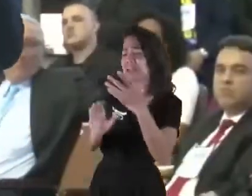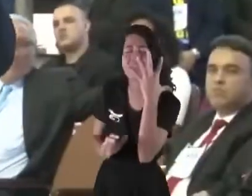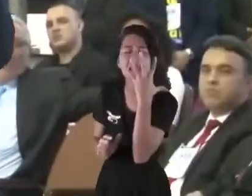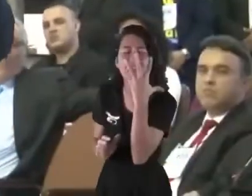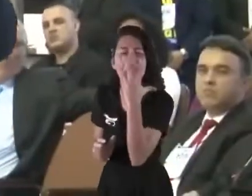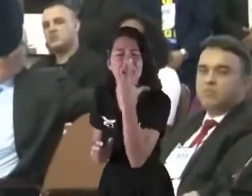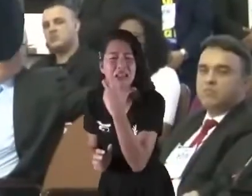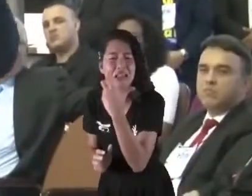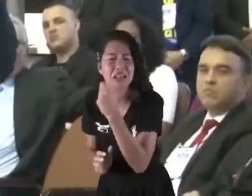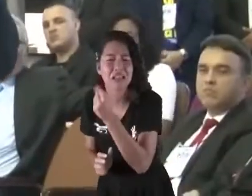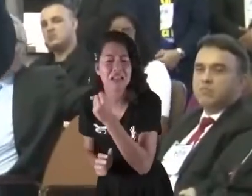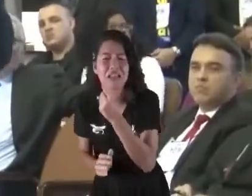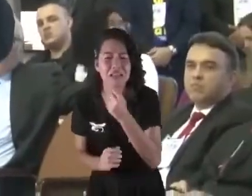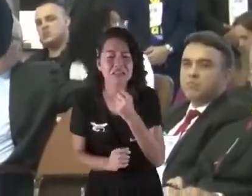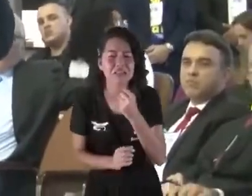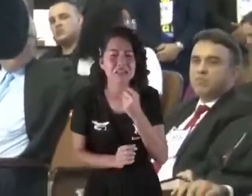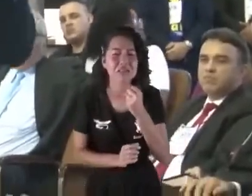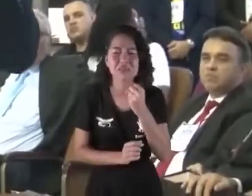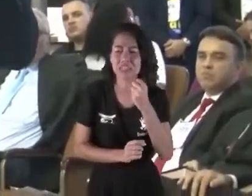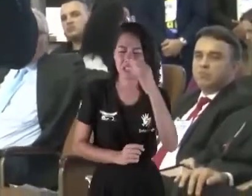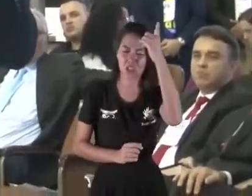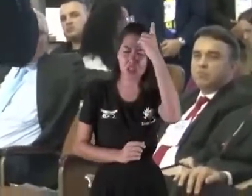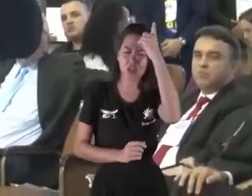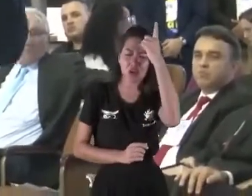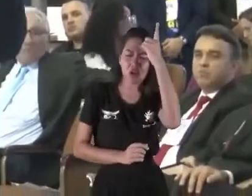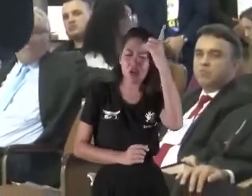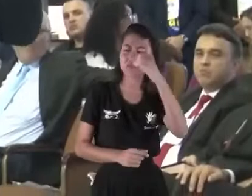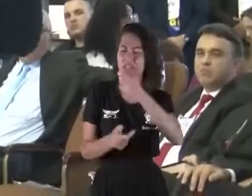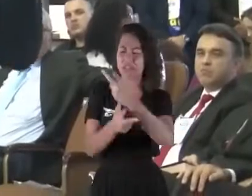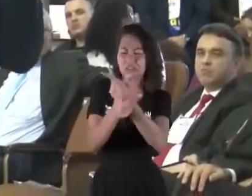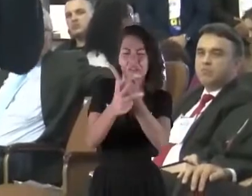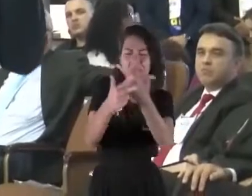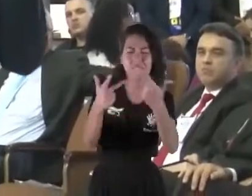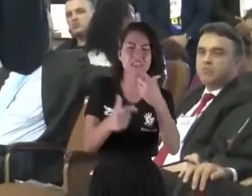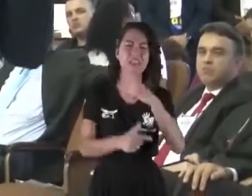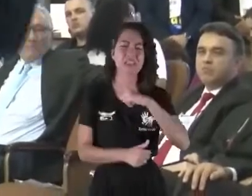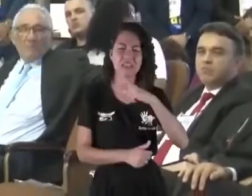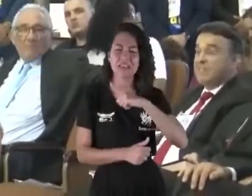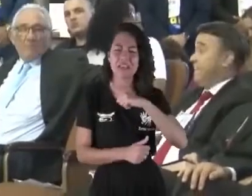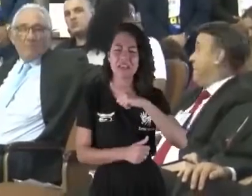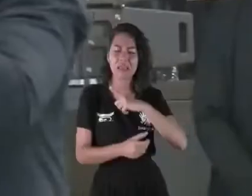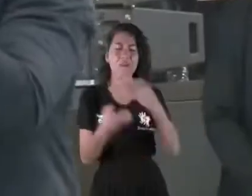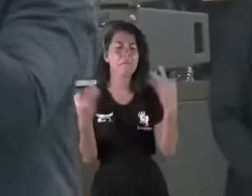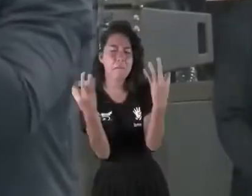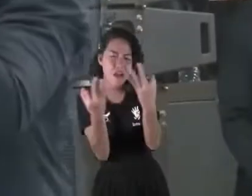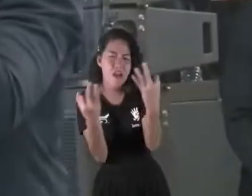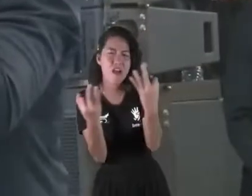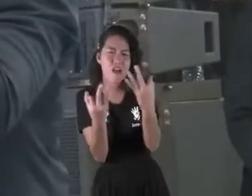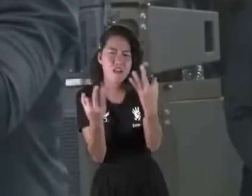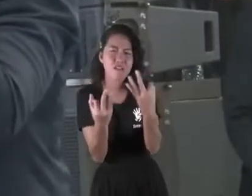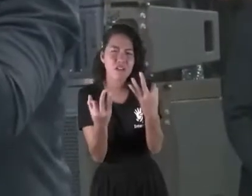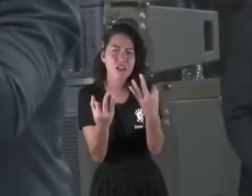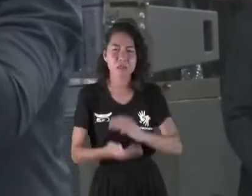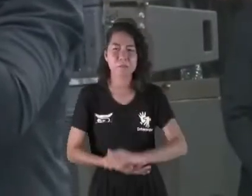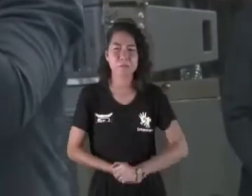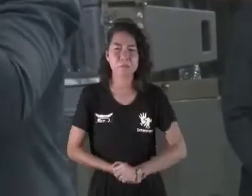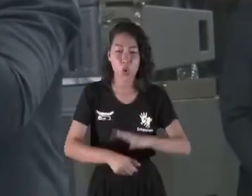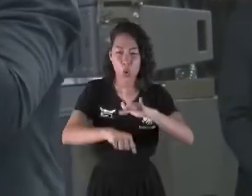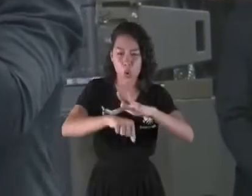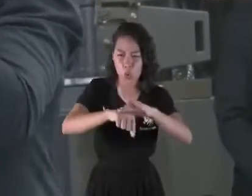pode revelar RG, CPF, chassi do carro, pode arrancar câncer com a